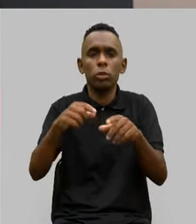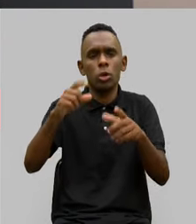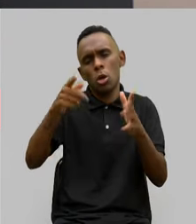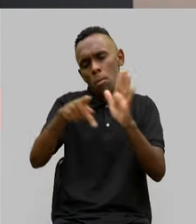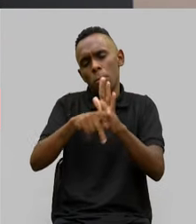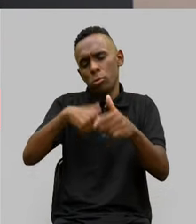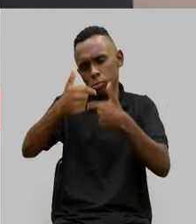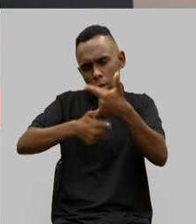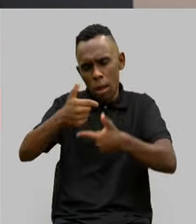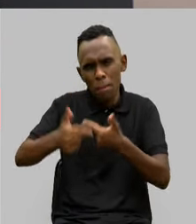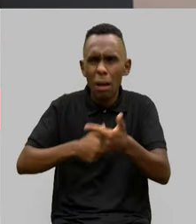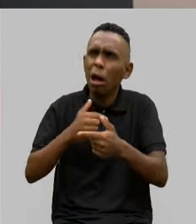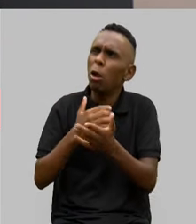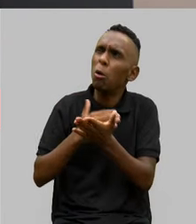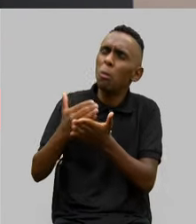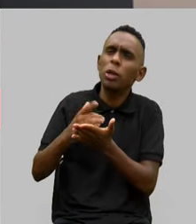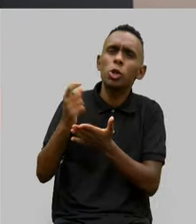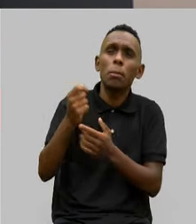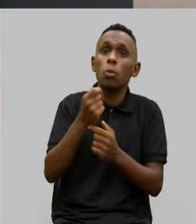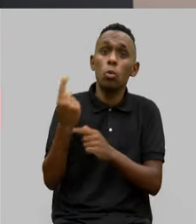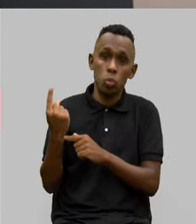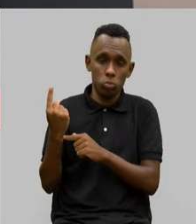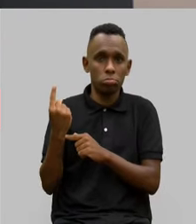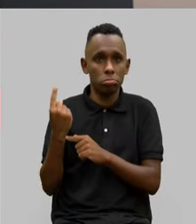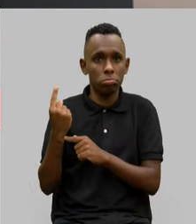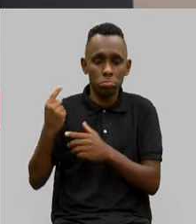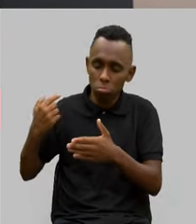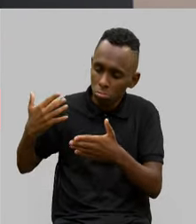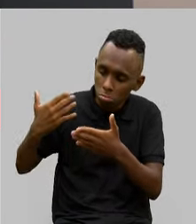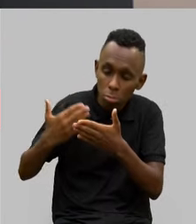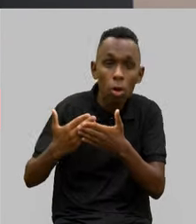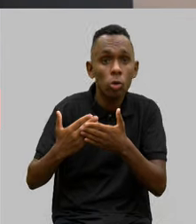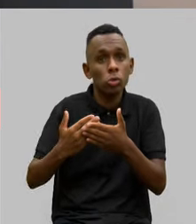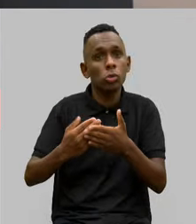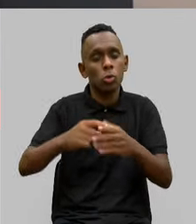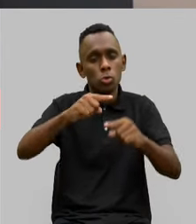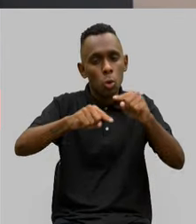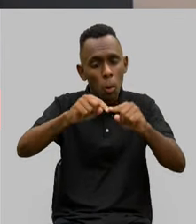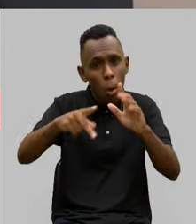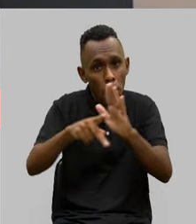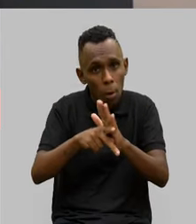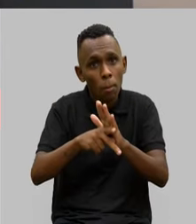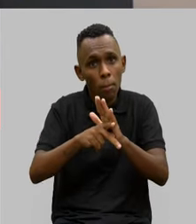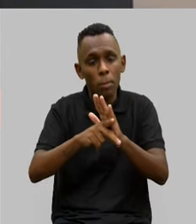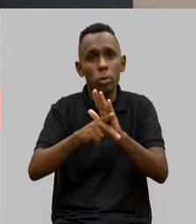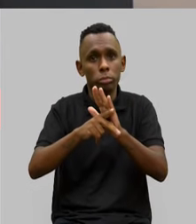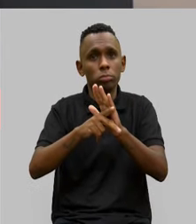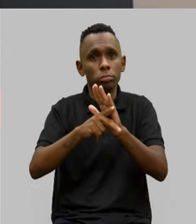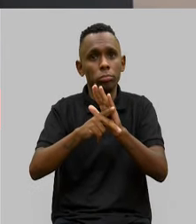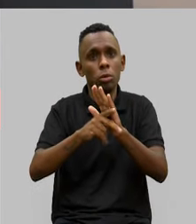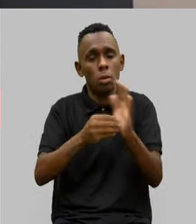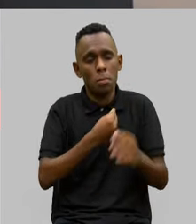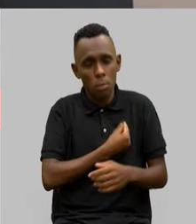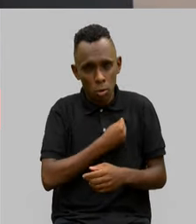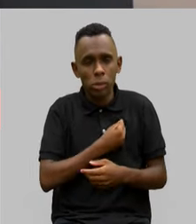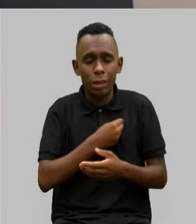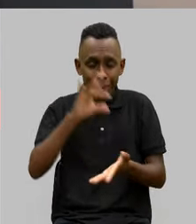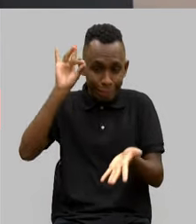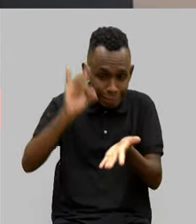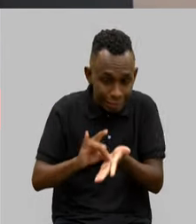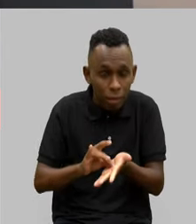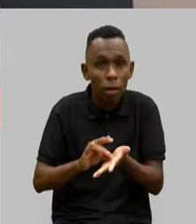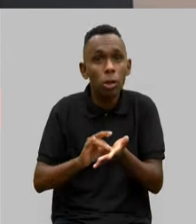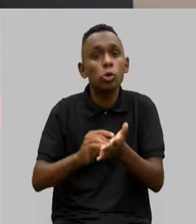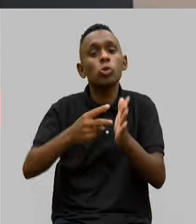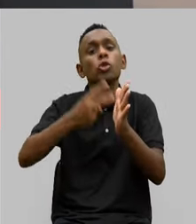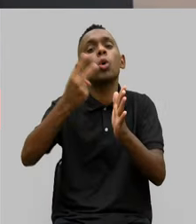bioativos desde 2001 os compostos bioativos do metabolismo secundário